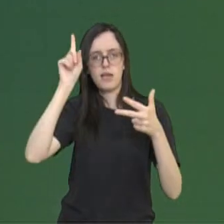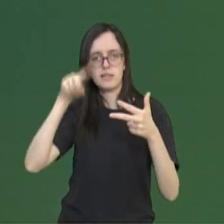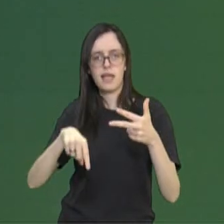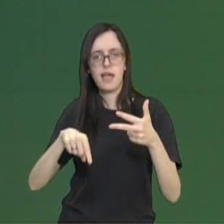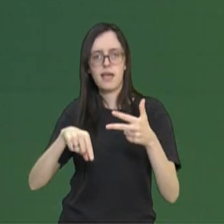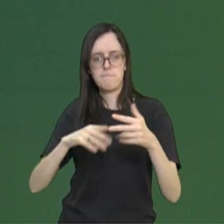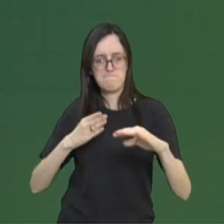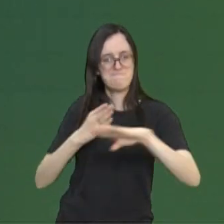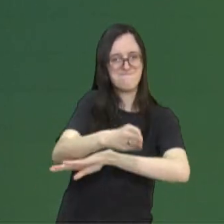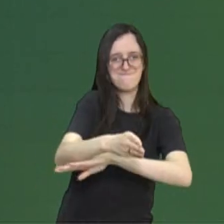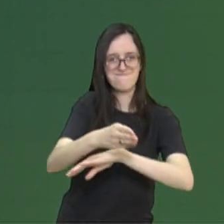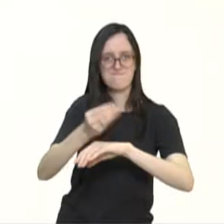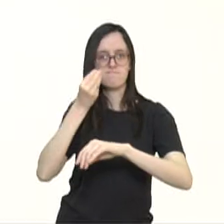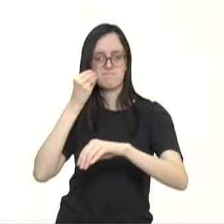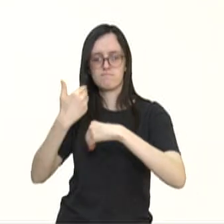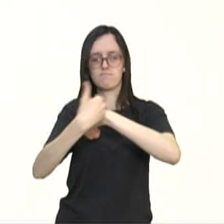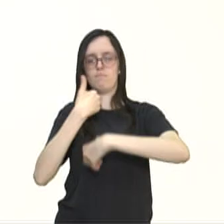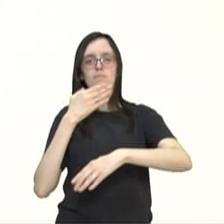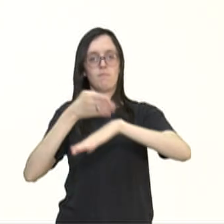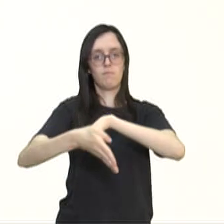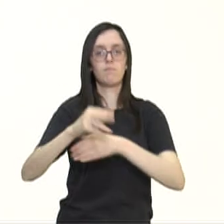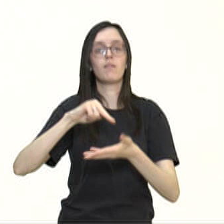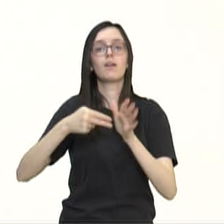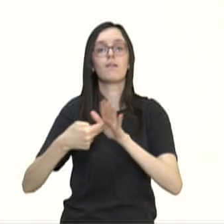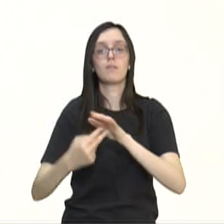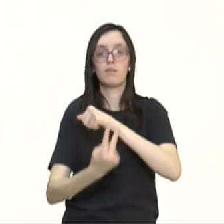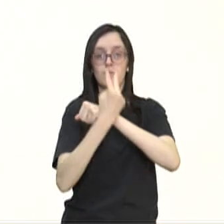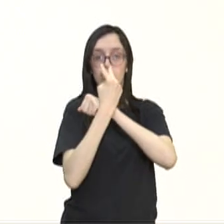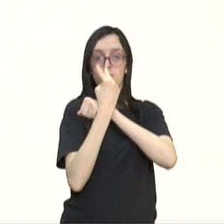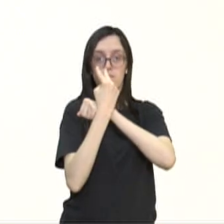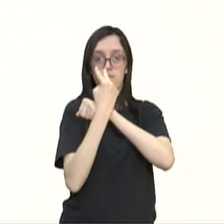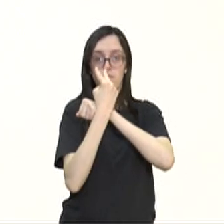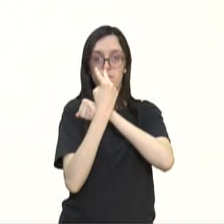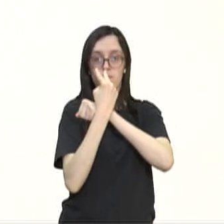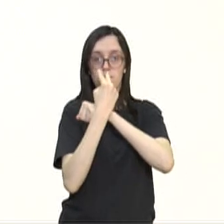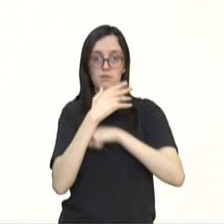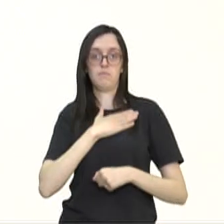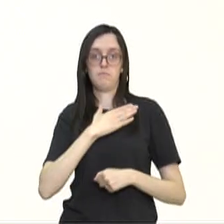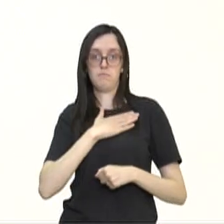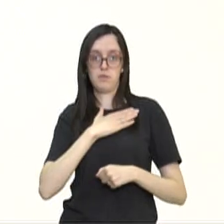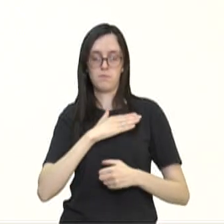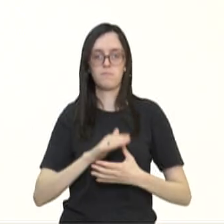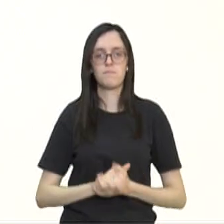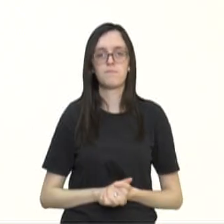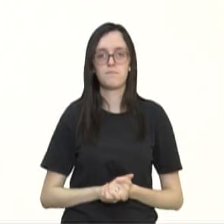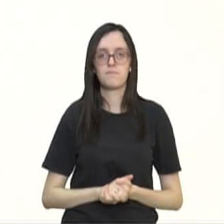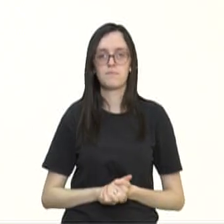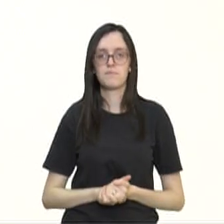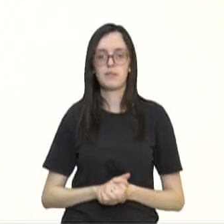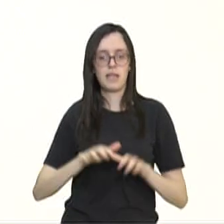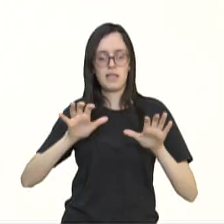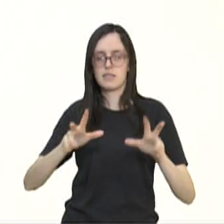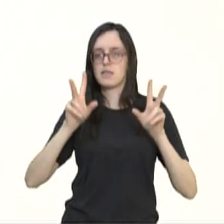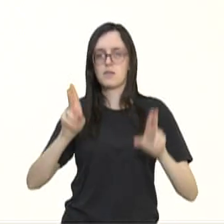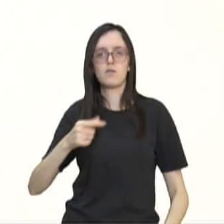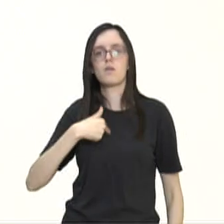ataque, obviamente temos a defesa. Vamos ver como que ela acontece. Então, nos esportes de invasão,